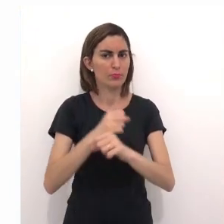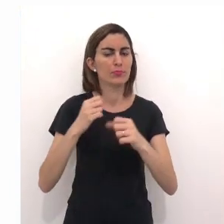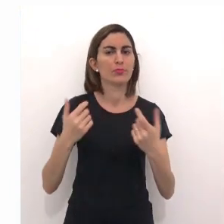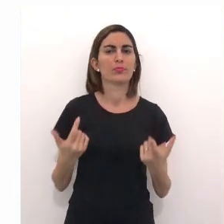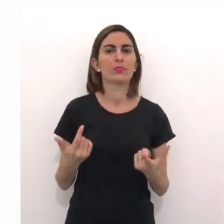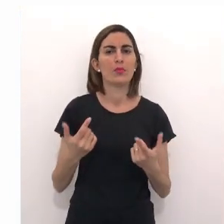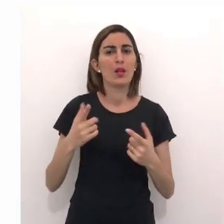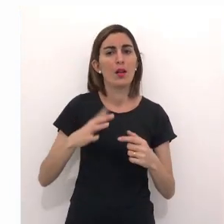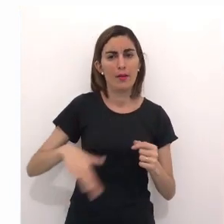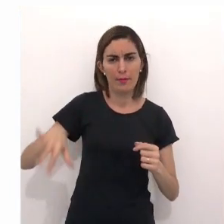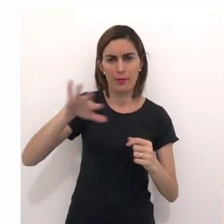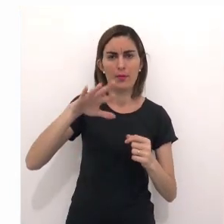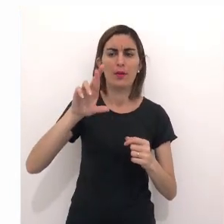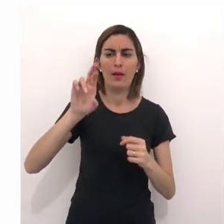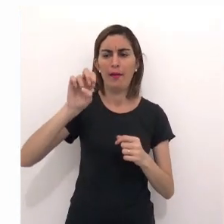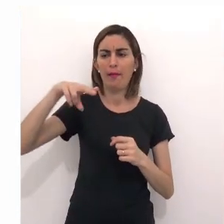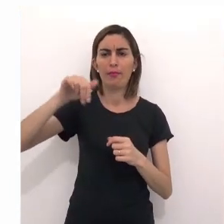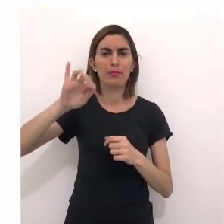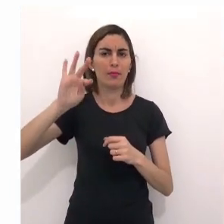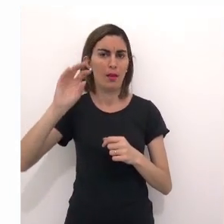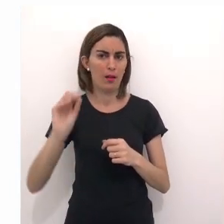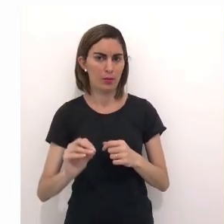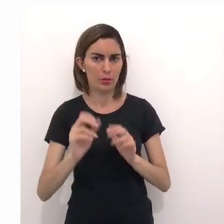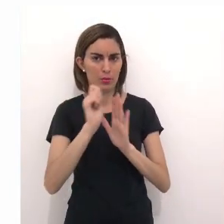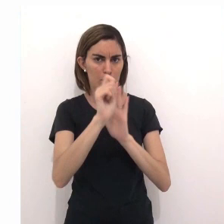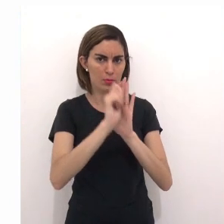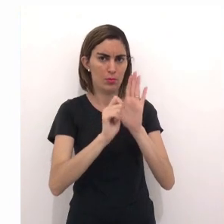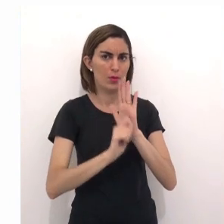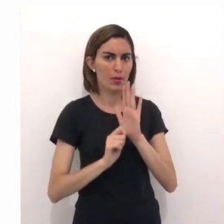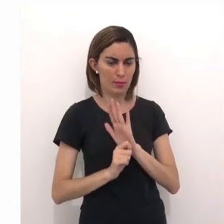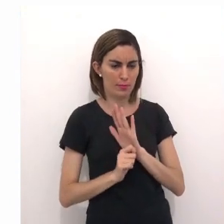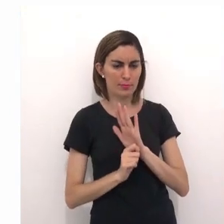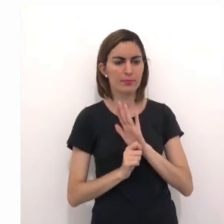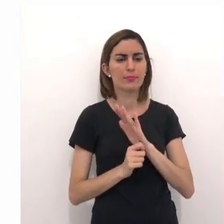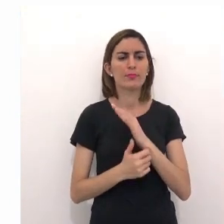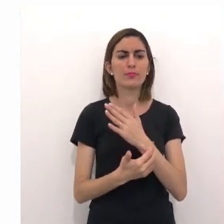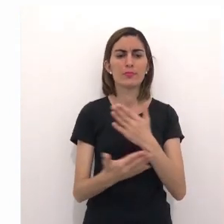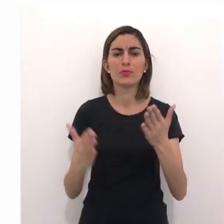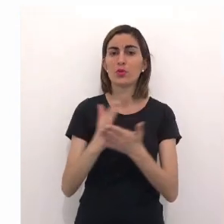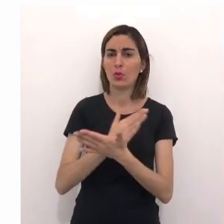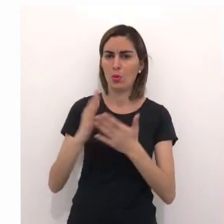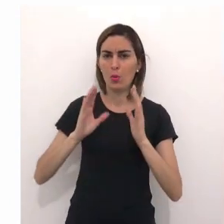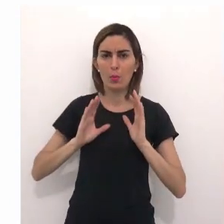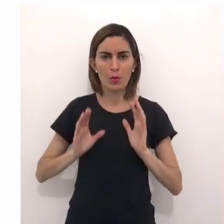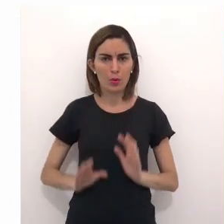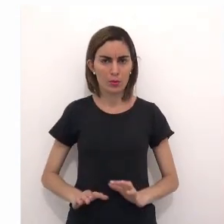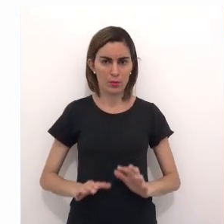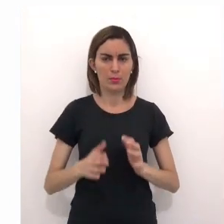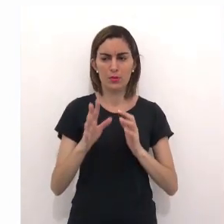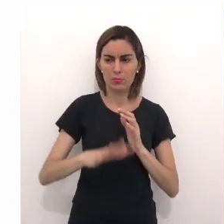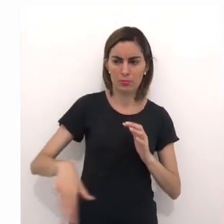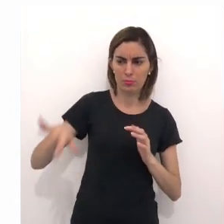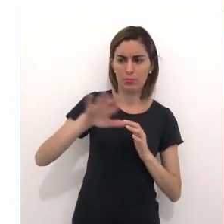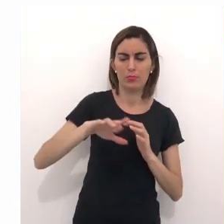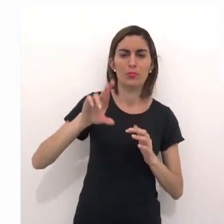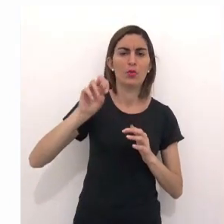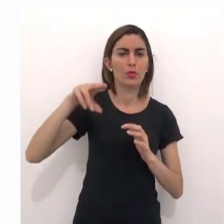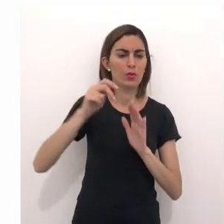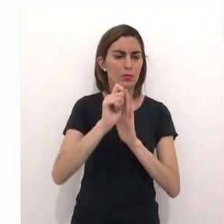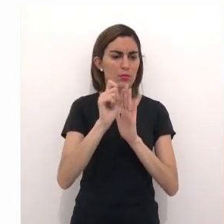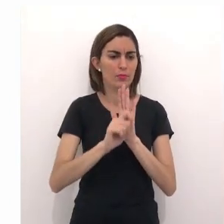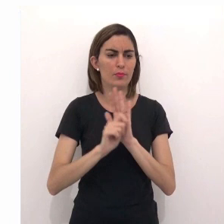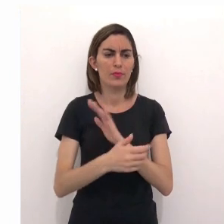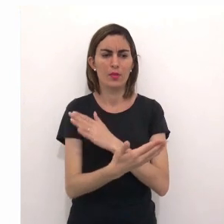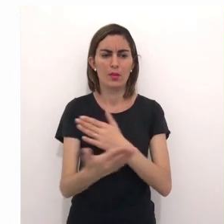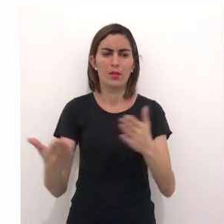com o relato do Acotundá, tal comportamento, segundo Ronaldo, deve principalmente